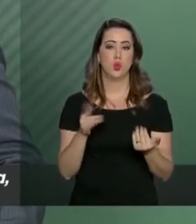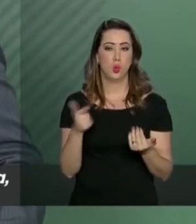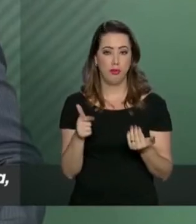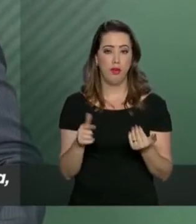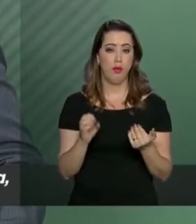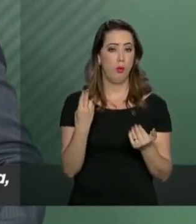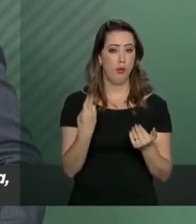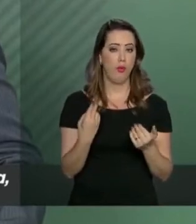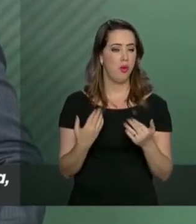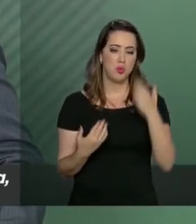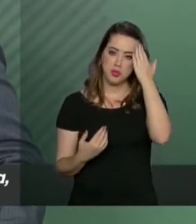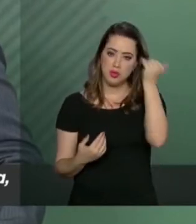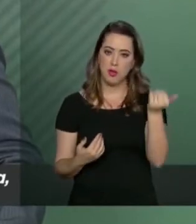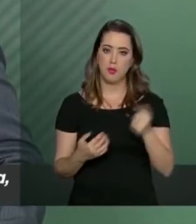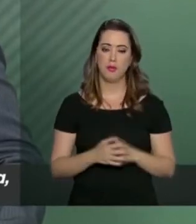mísseis.